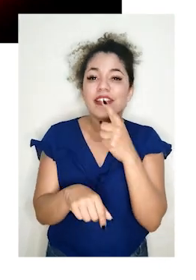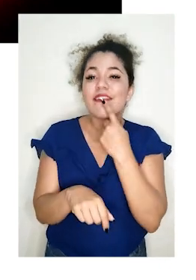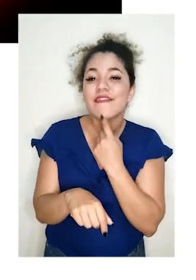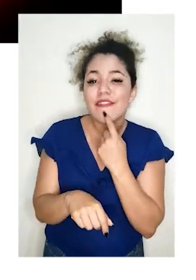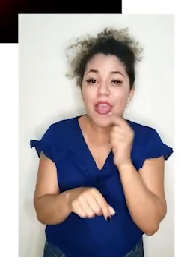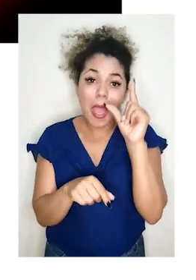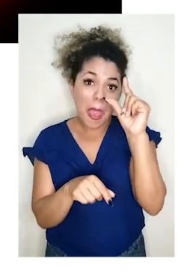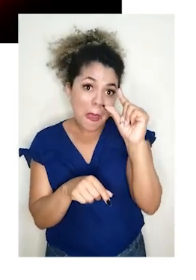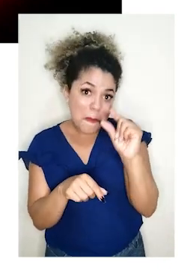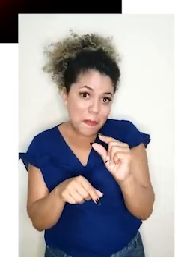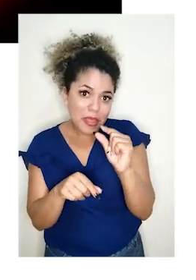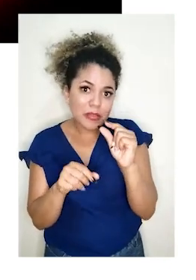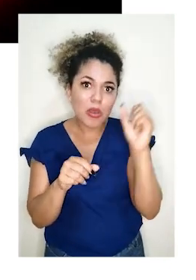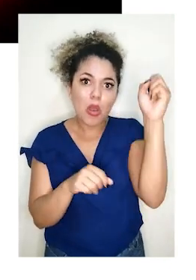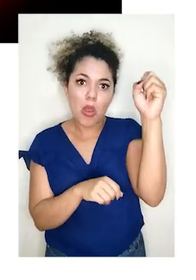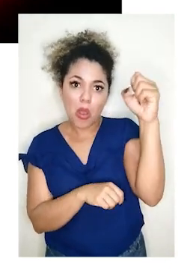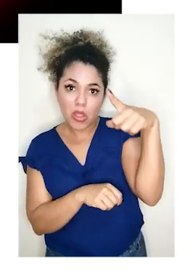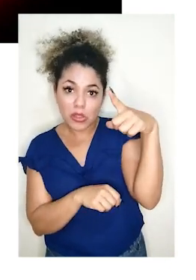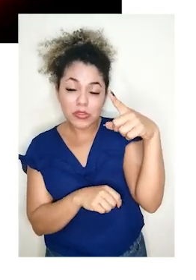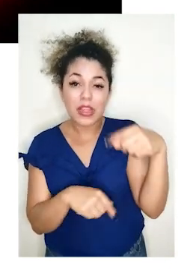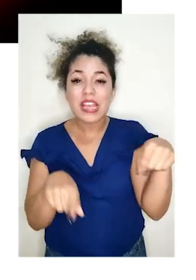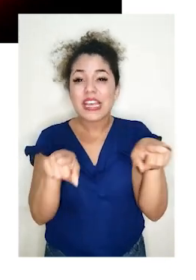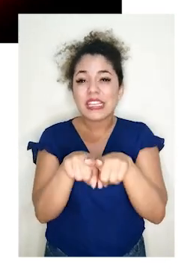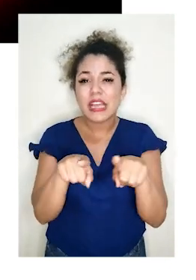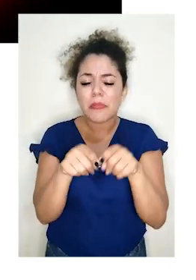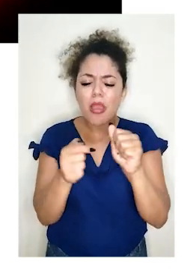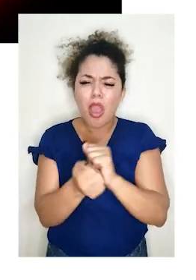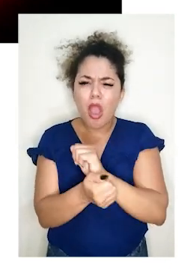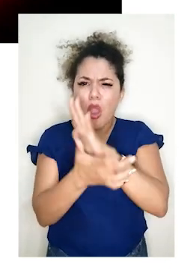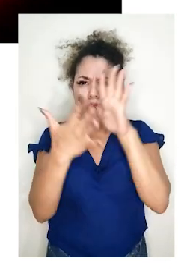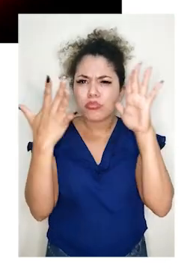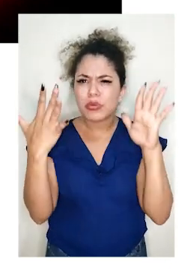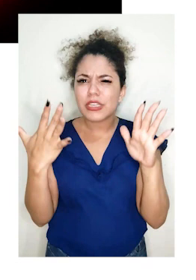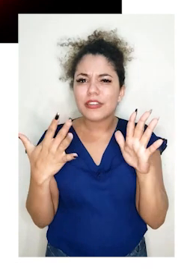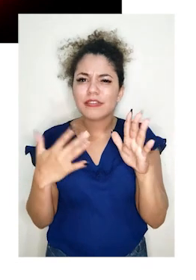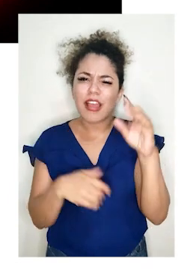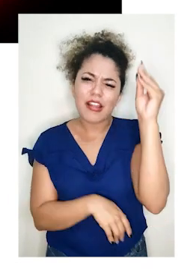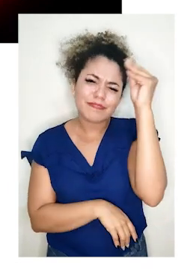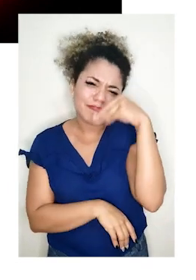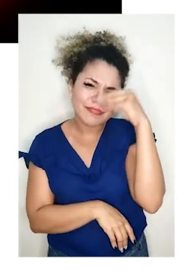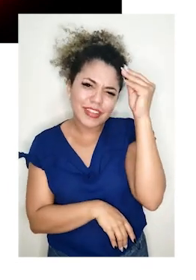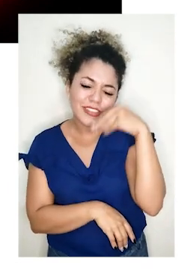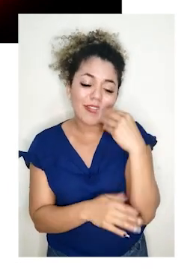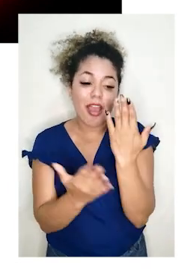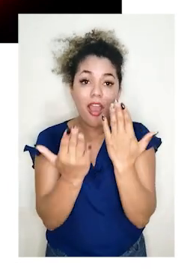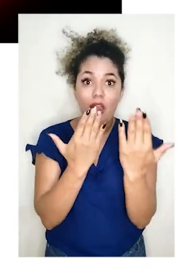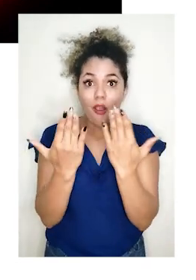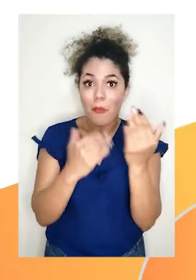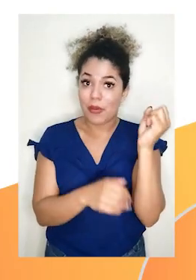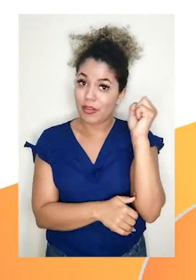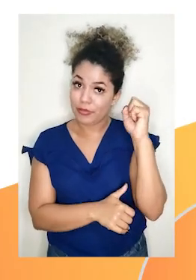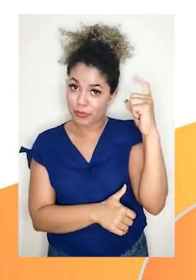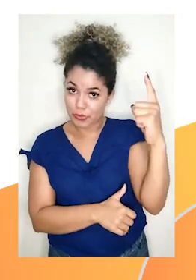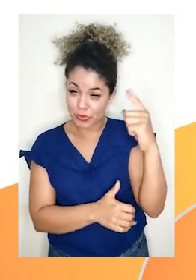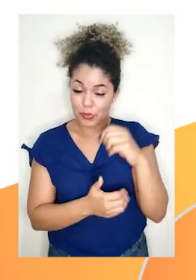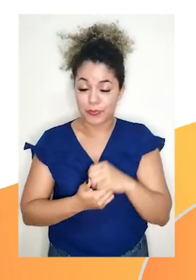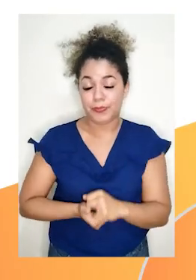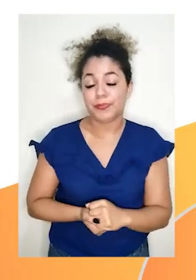Sol, consequentemente devido à sua massa, e também o seu brilho um pouco mais fraco em relação ao nosso Sol.